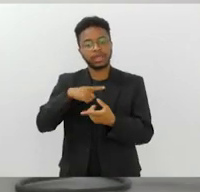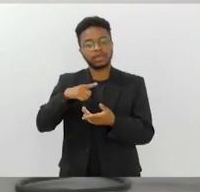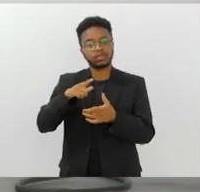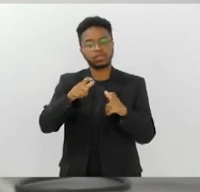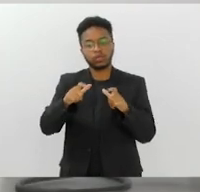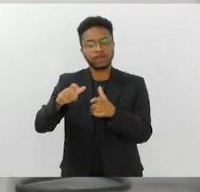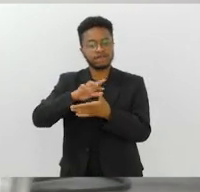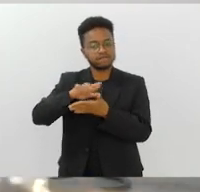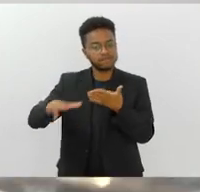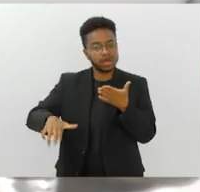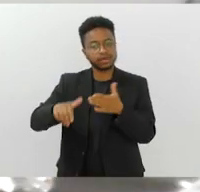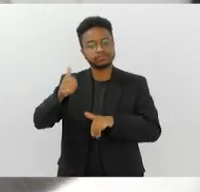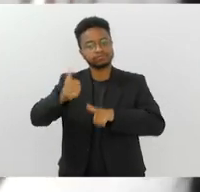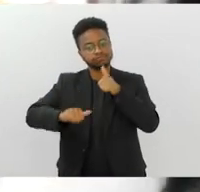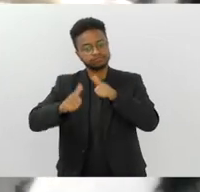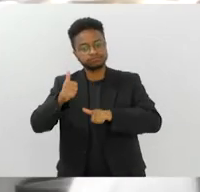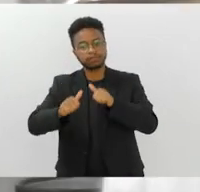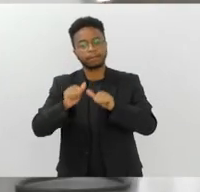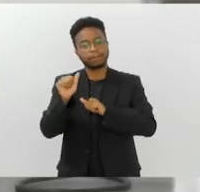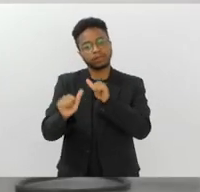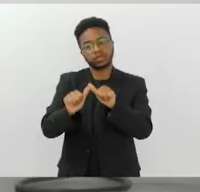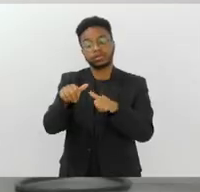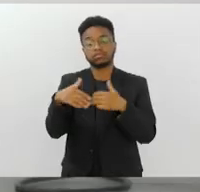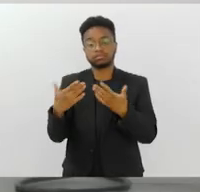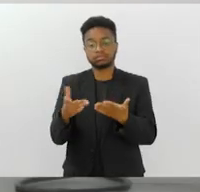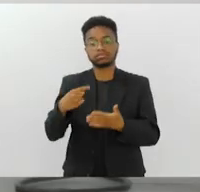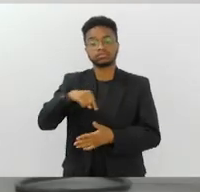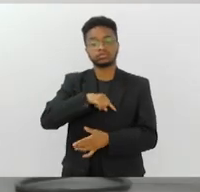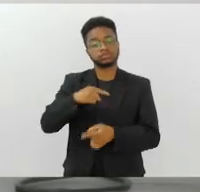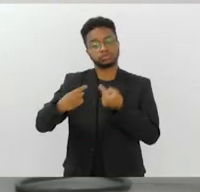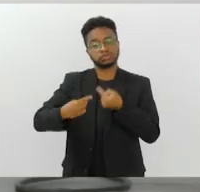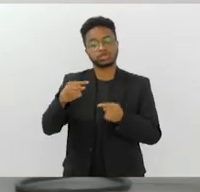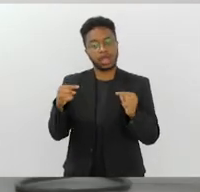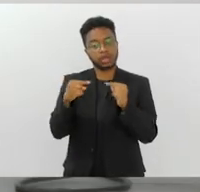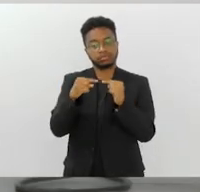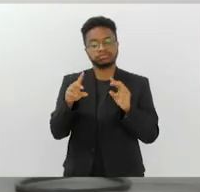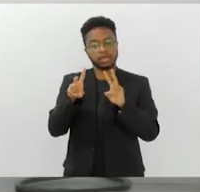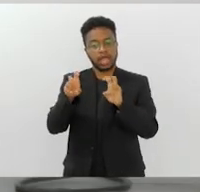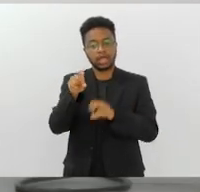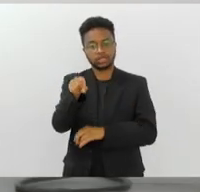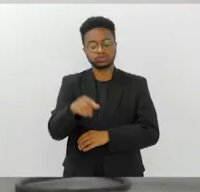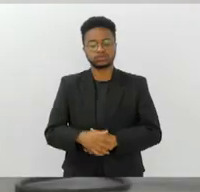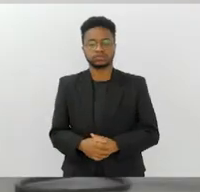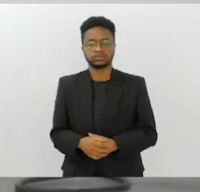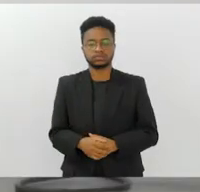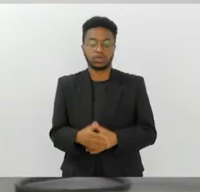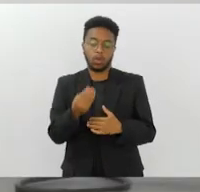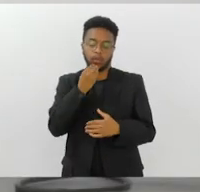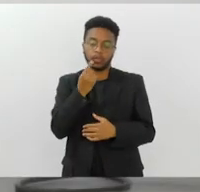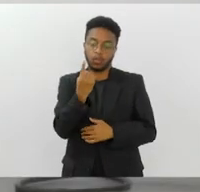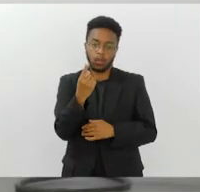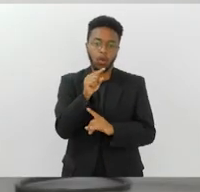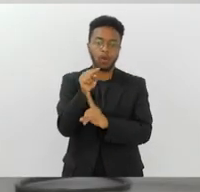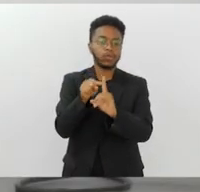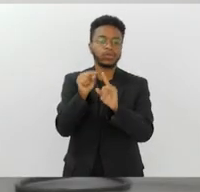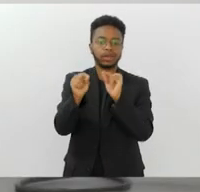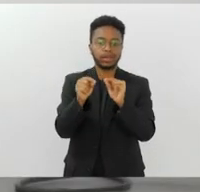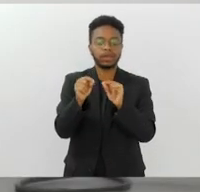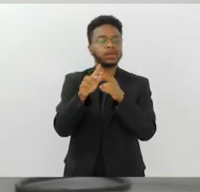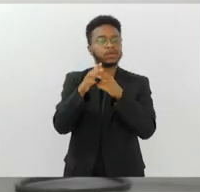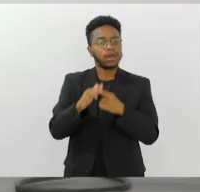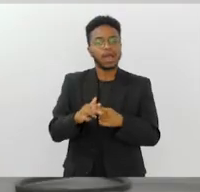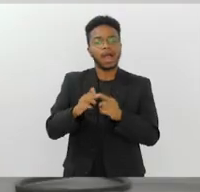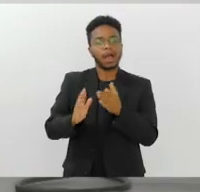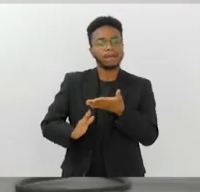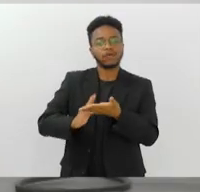revisto tá sendo reanalisado então a discussão agora é claro que um dos objetivos é aperfeiçoar e aprovar esse